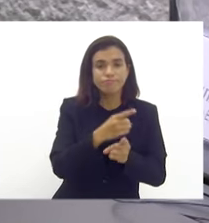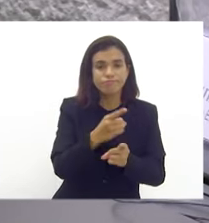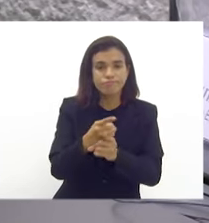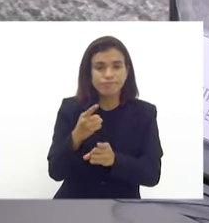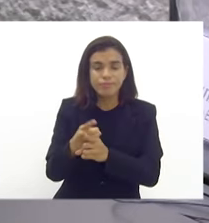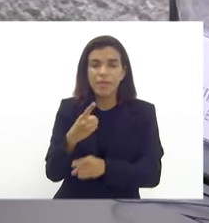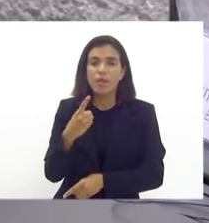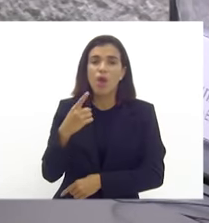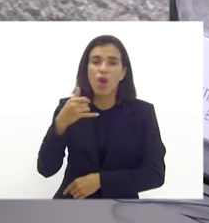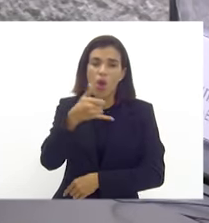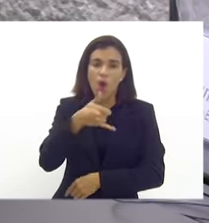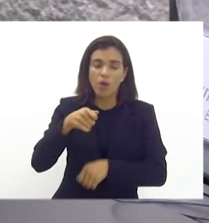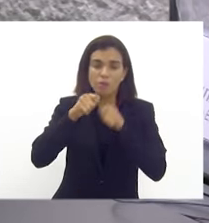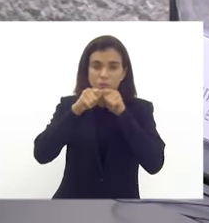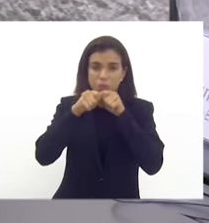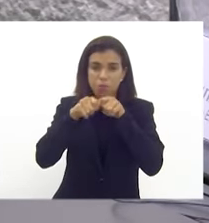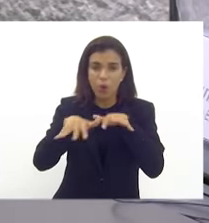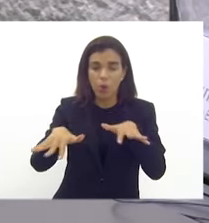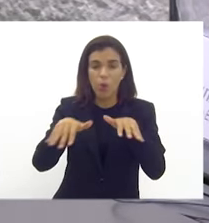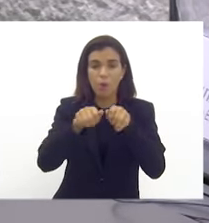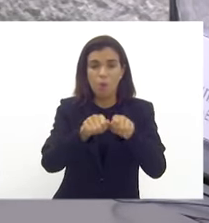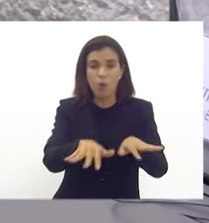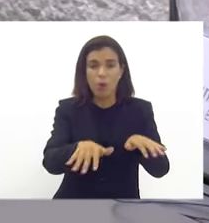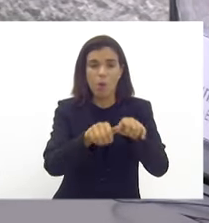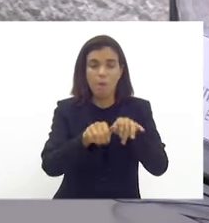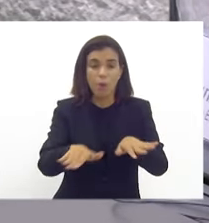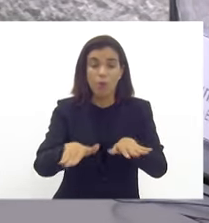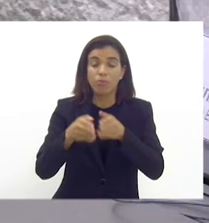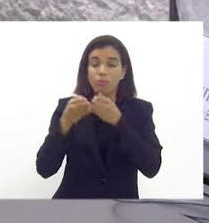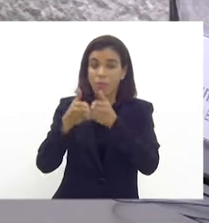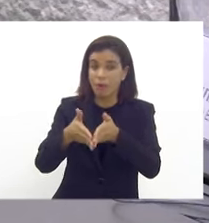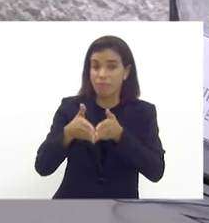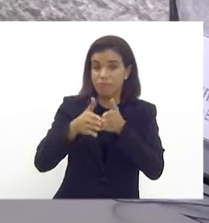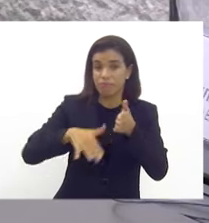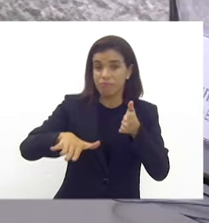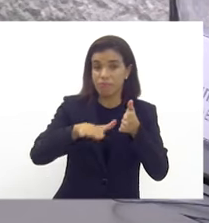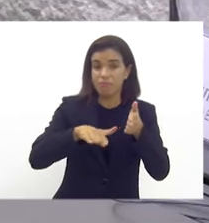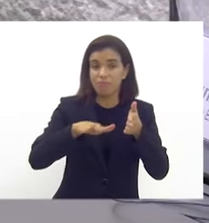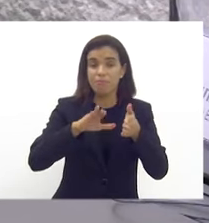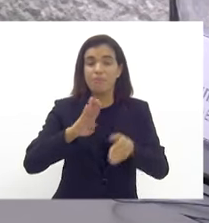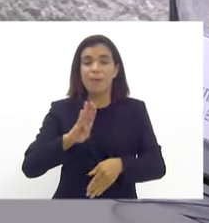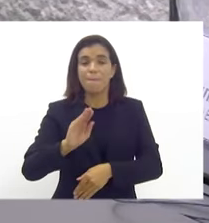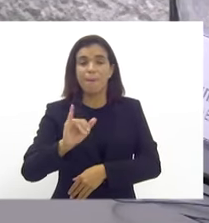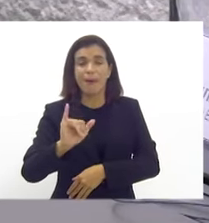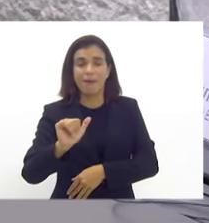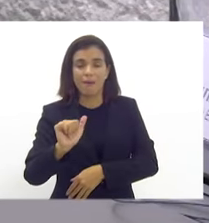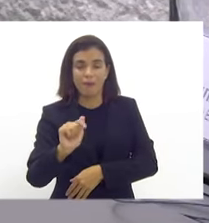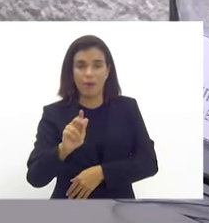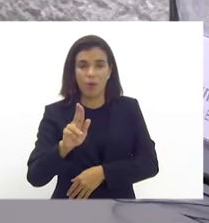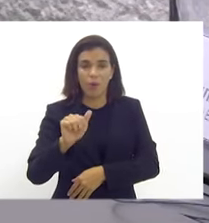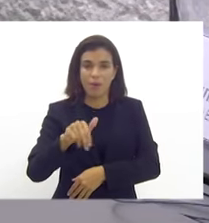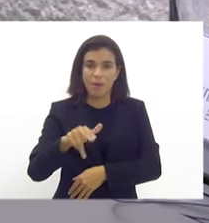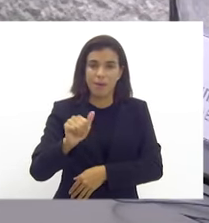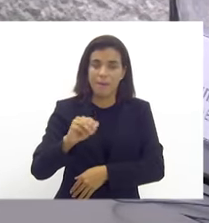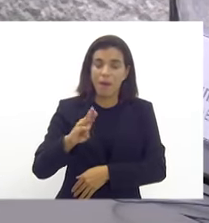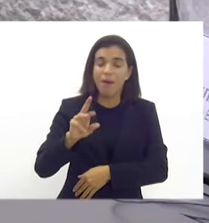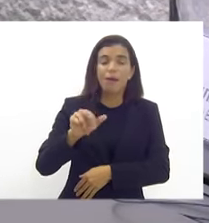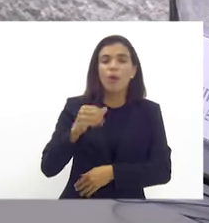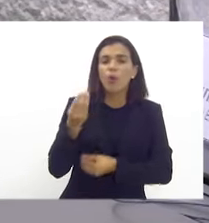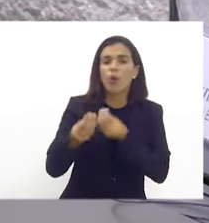óleo de combustível no tanque das embarcações nacionais na Bahia de Guanabara como o Ibama tem atuado para